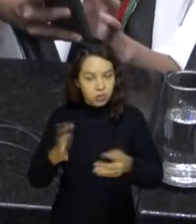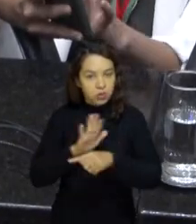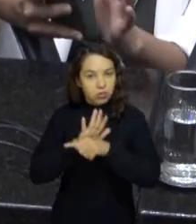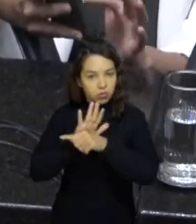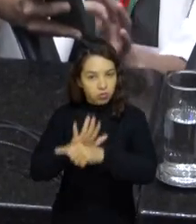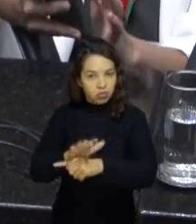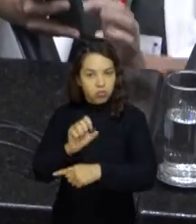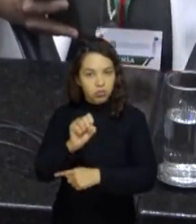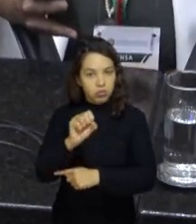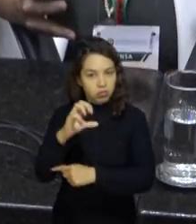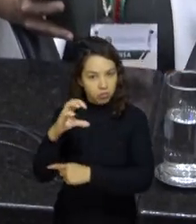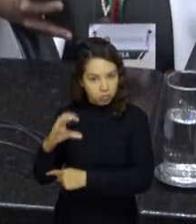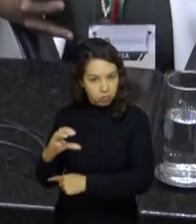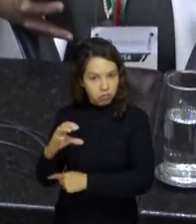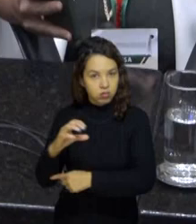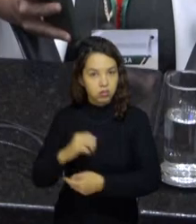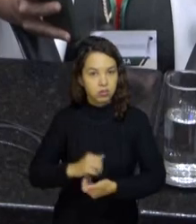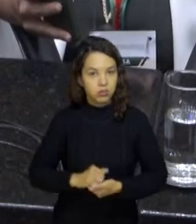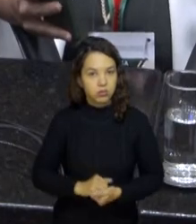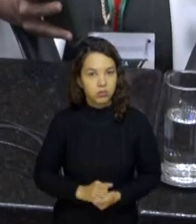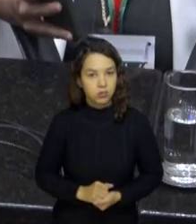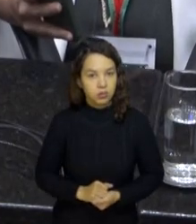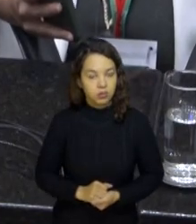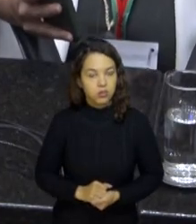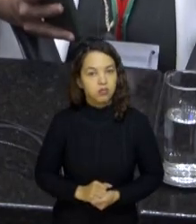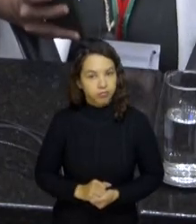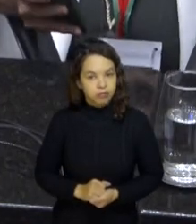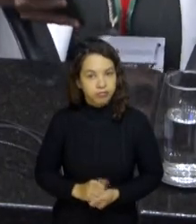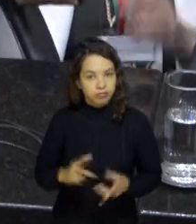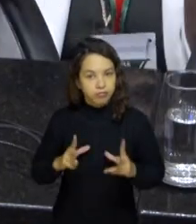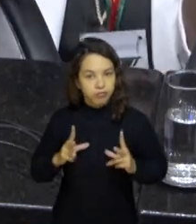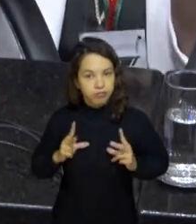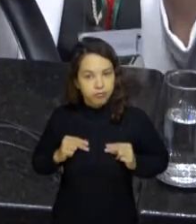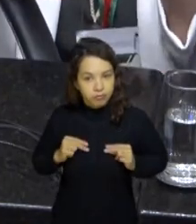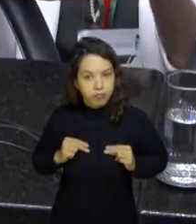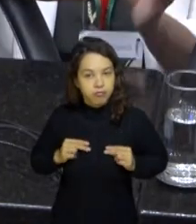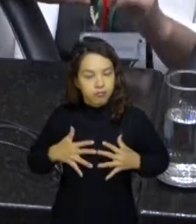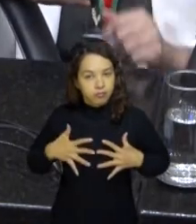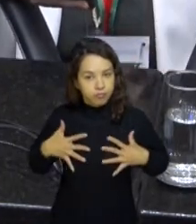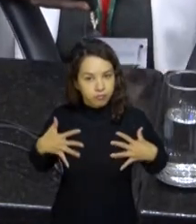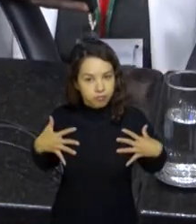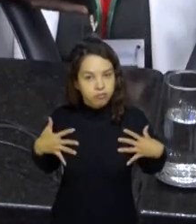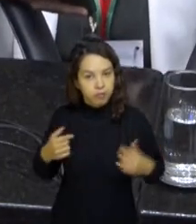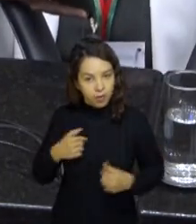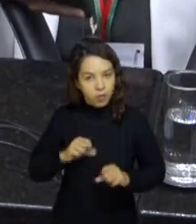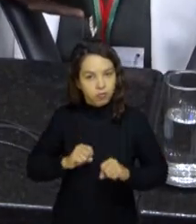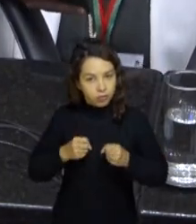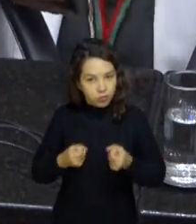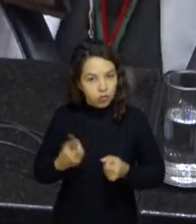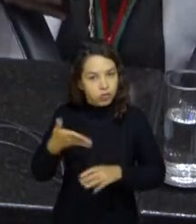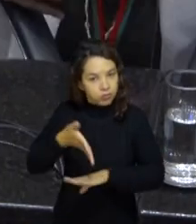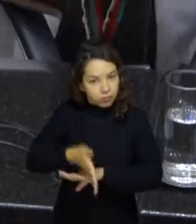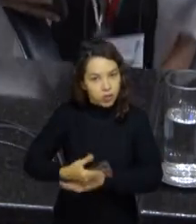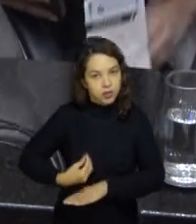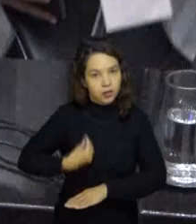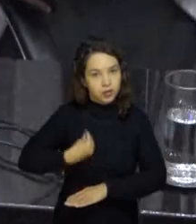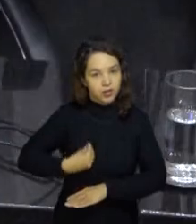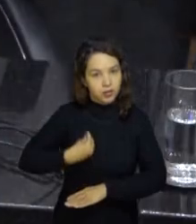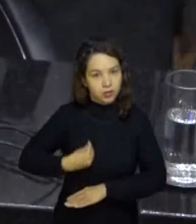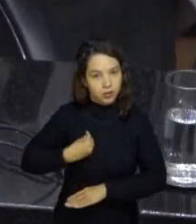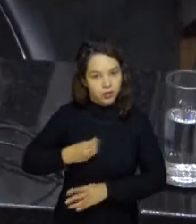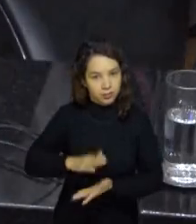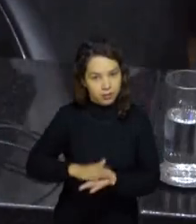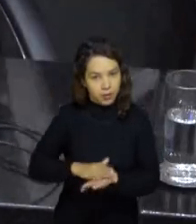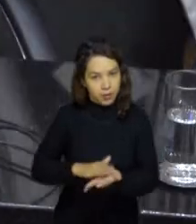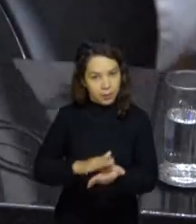Catarina. Muito, muito merecedor a sua homenagem, fiz questão de estar presente para te desejar os meus parabéns a você e todo o